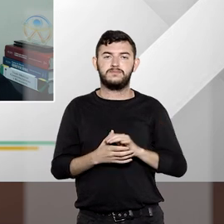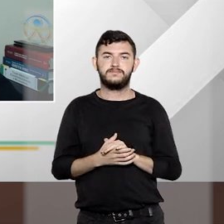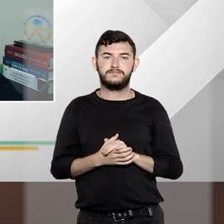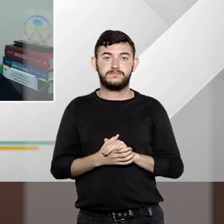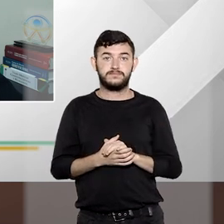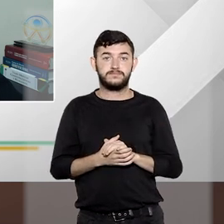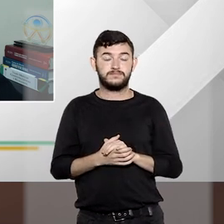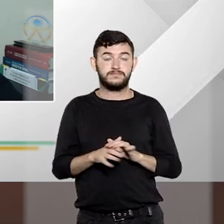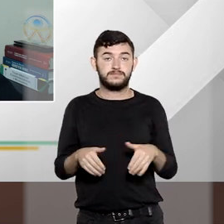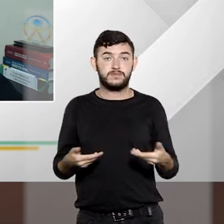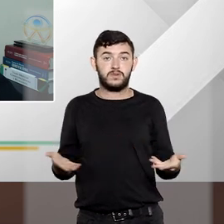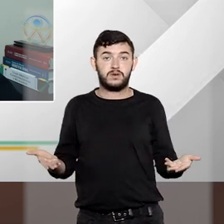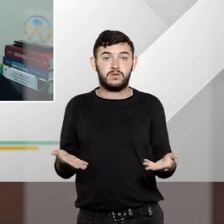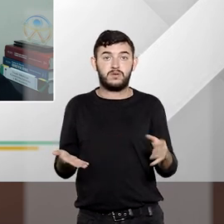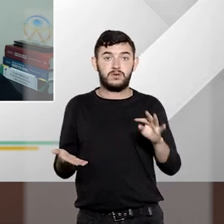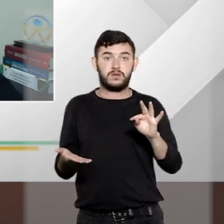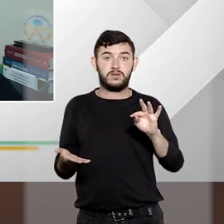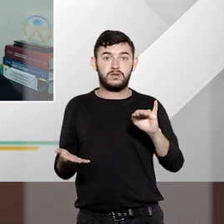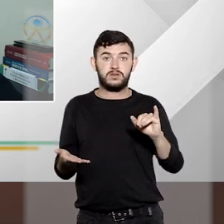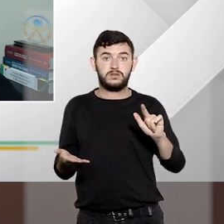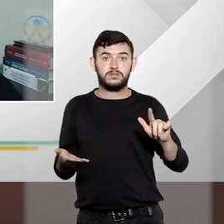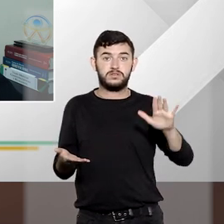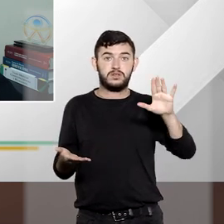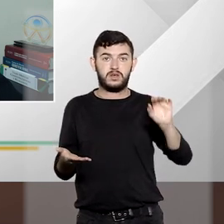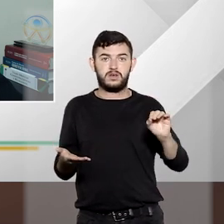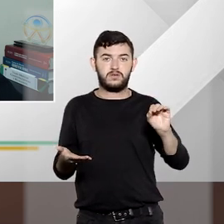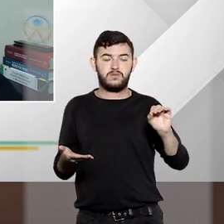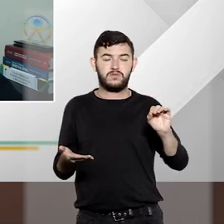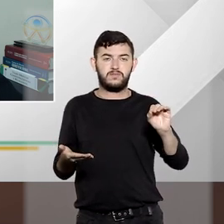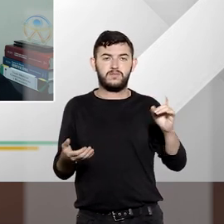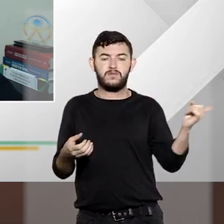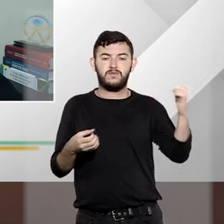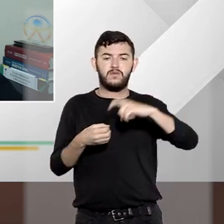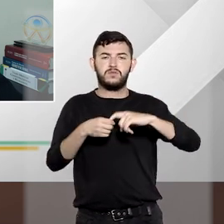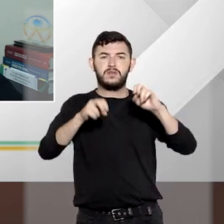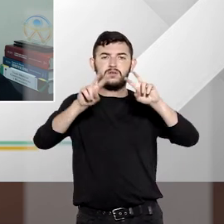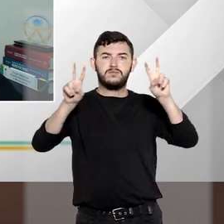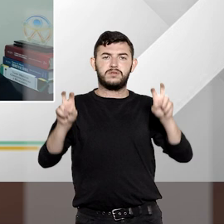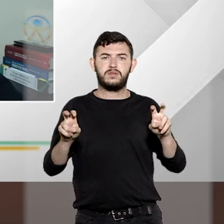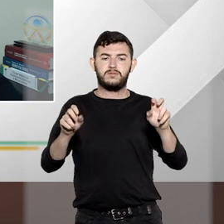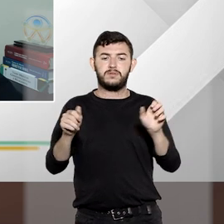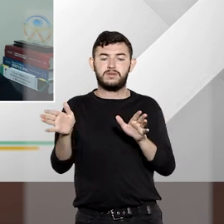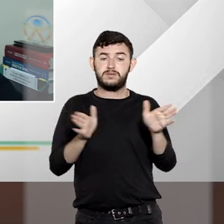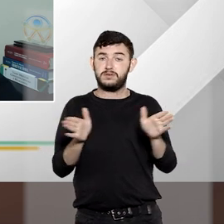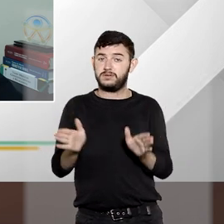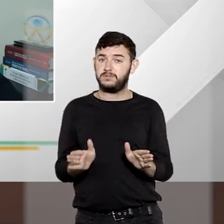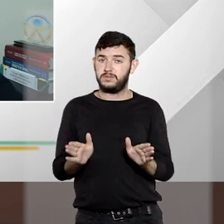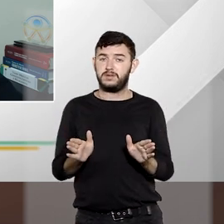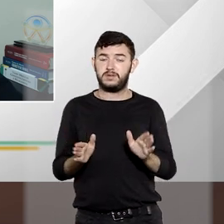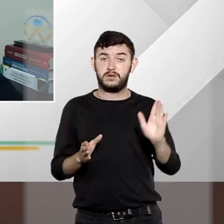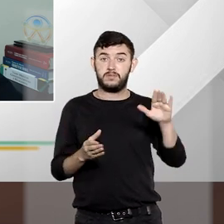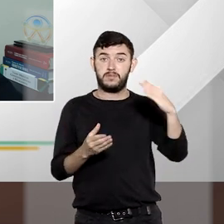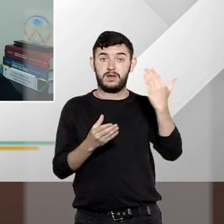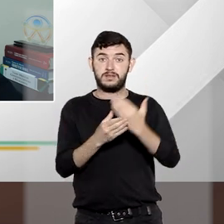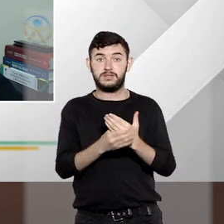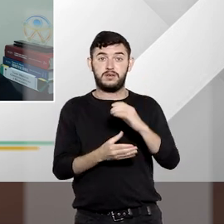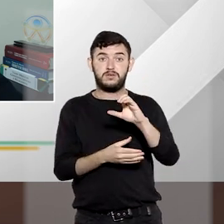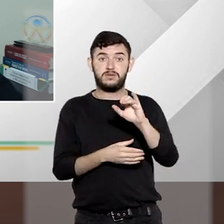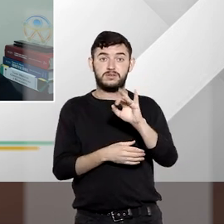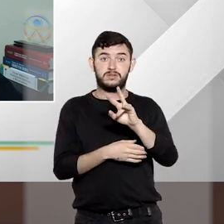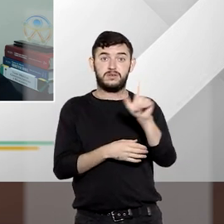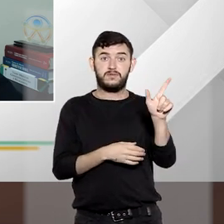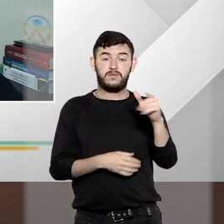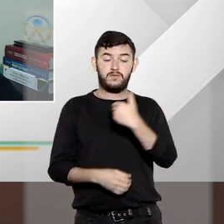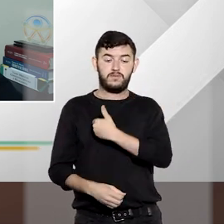Tiago, voltando um pouquinho ainda para a questão de acessibilidade, né? É cabível ação civil pública com o objetivo de